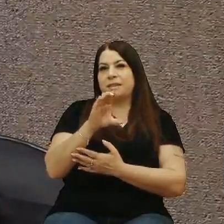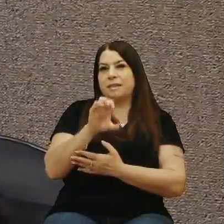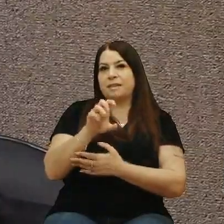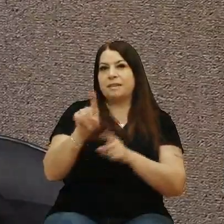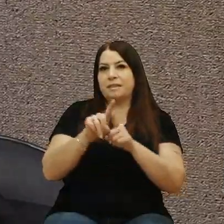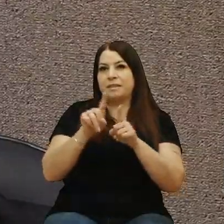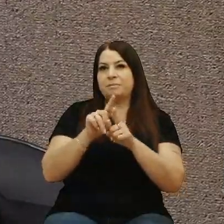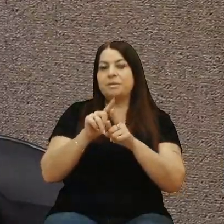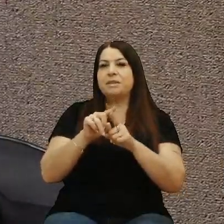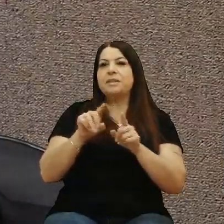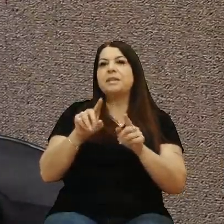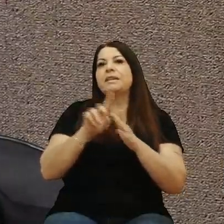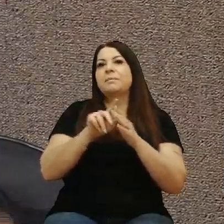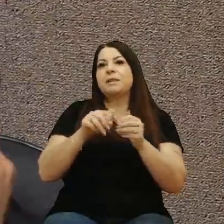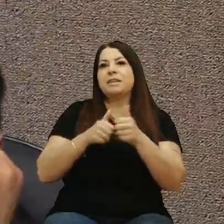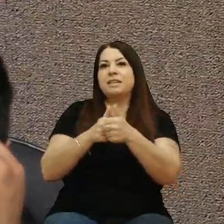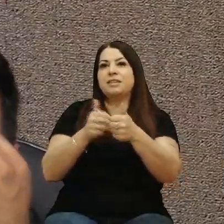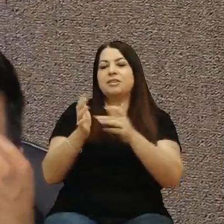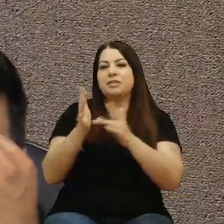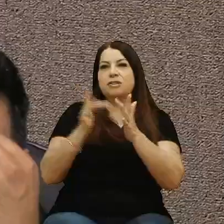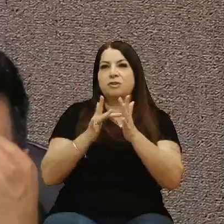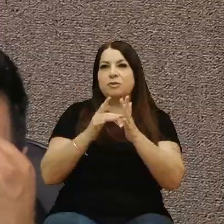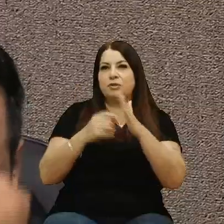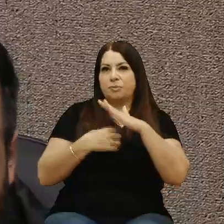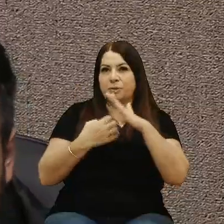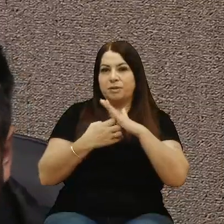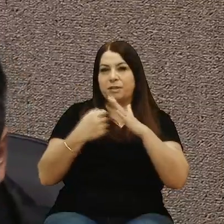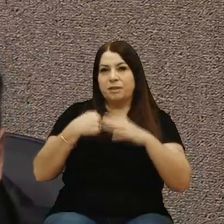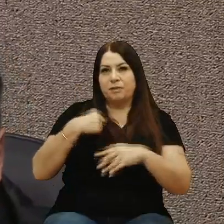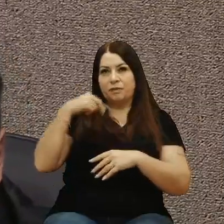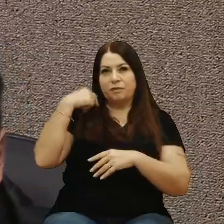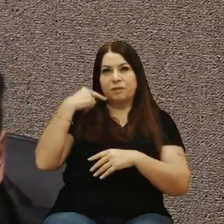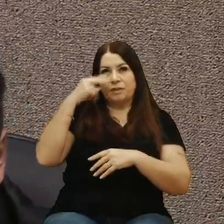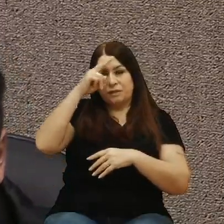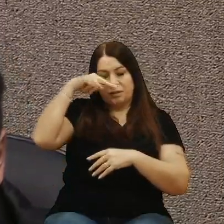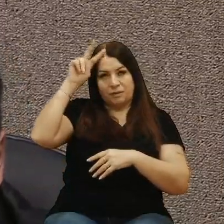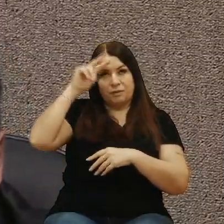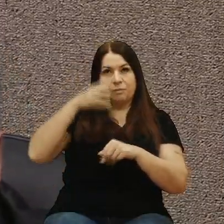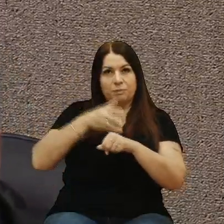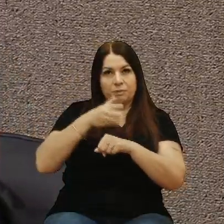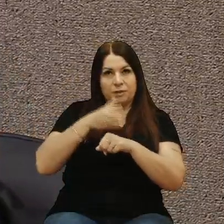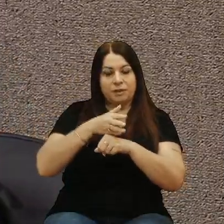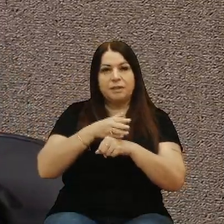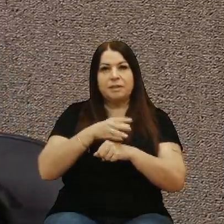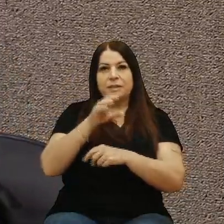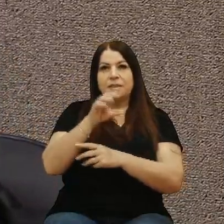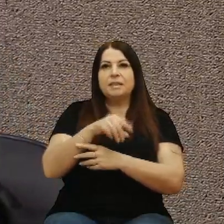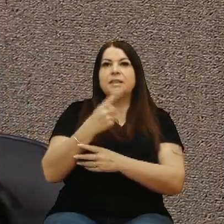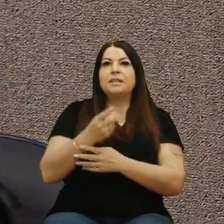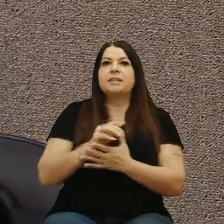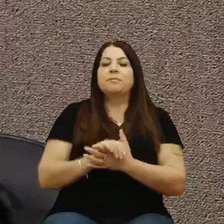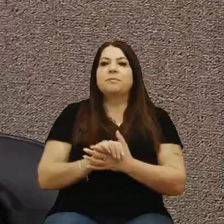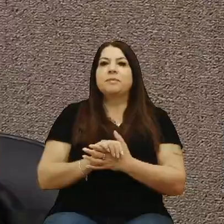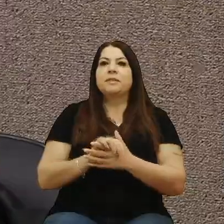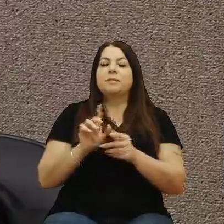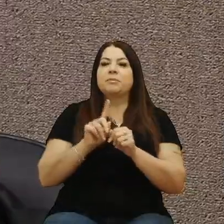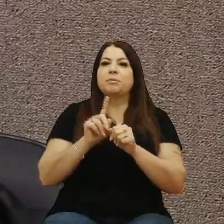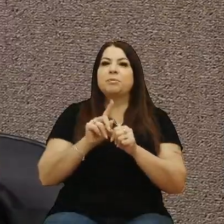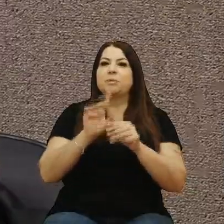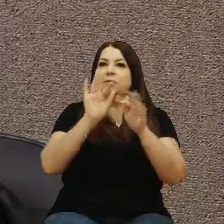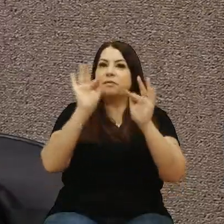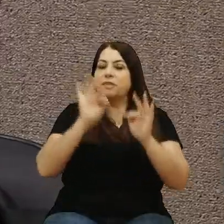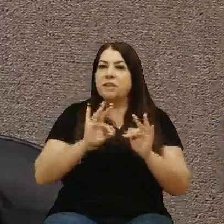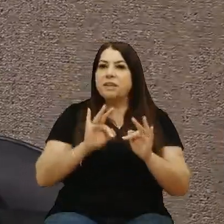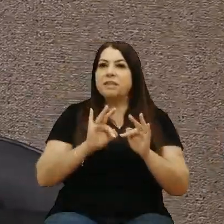Cristãos de Empresas. Aqui nessa casa, acho que eu e o vereador Edson da Rosa fazemos parte, né? Somos ADCeanos. E estamos extremamente